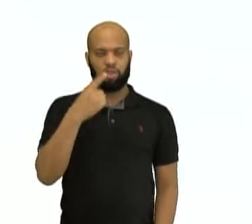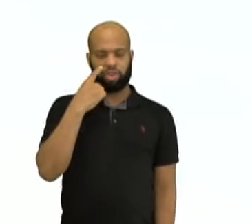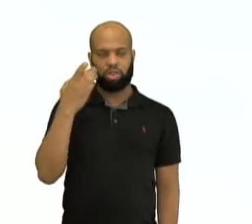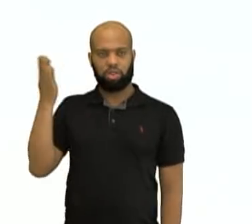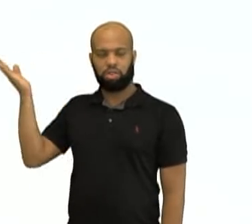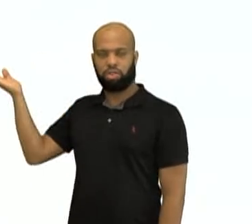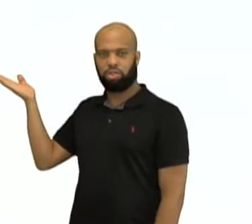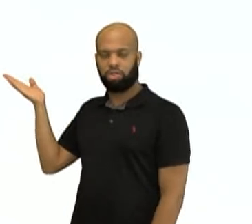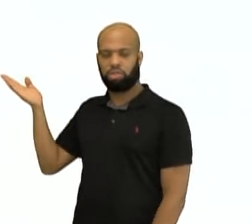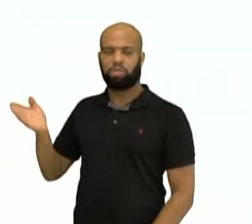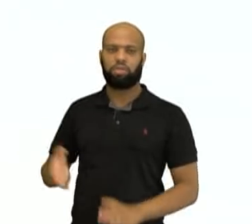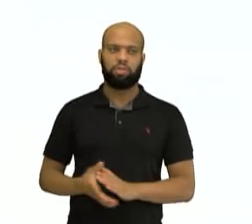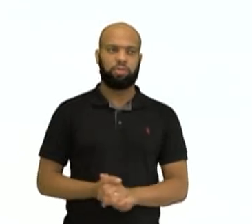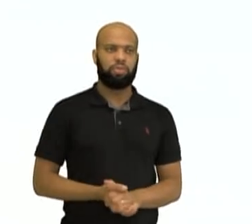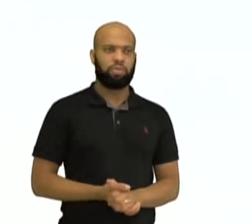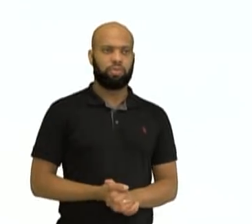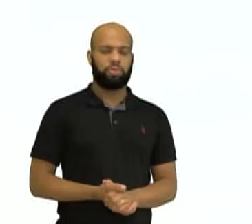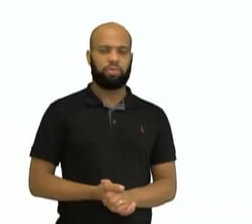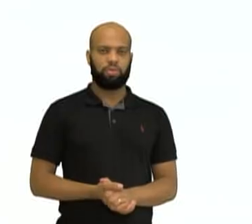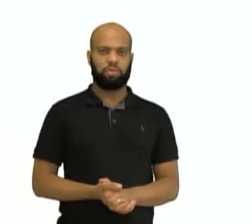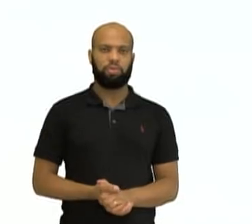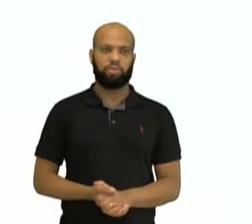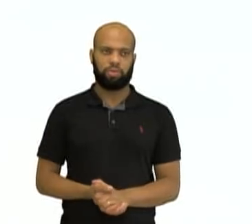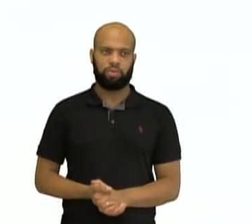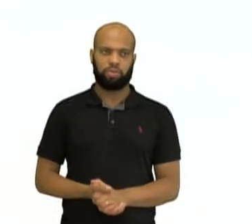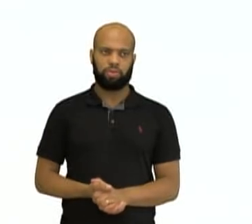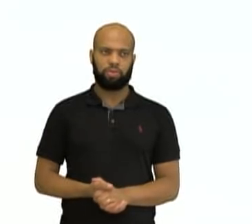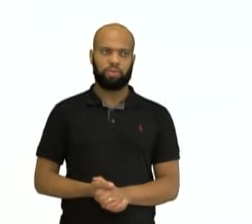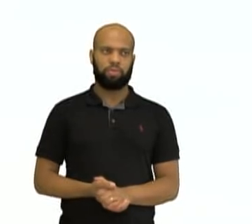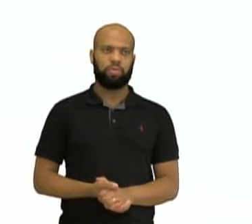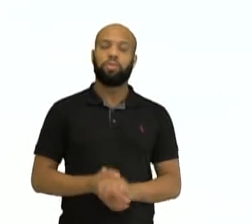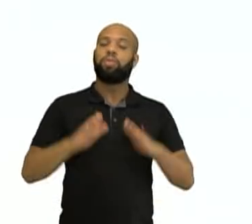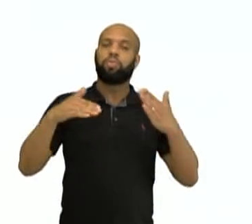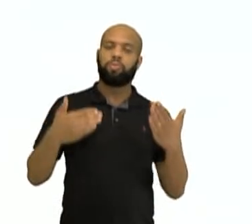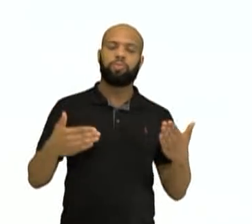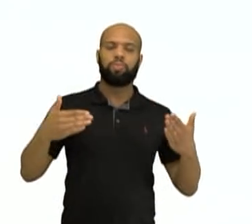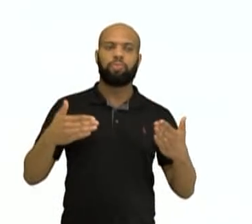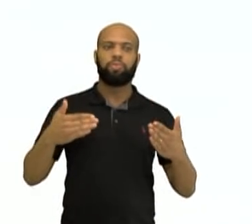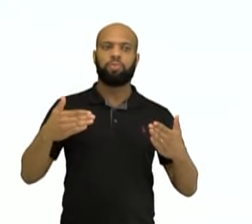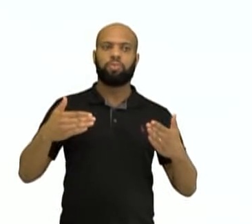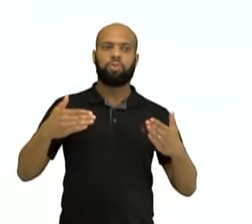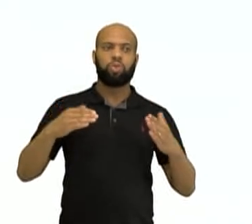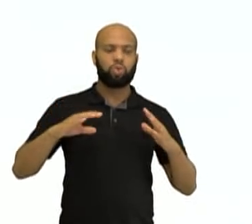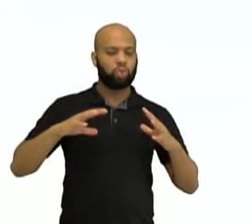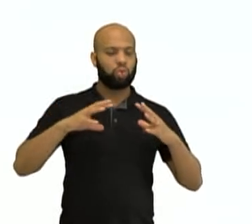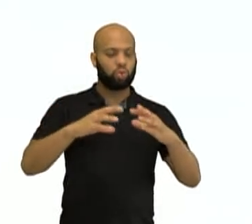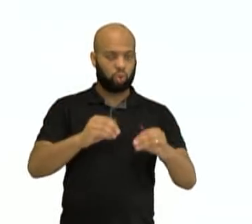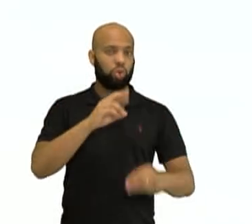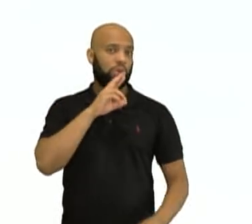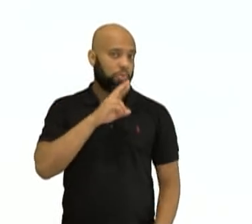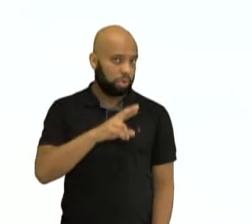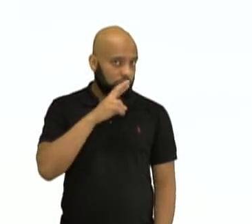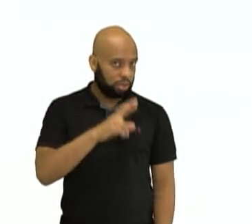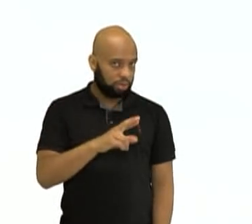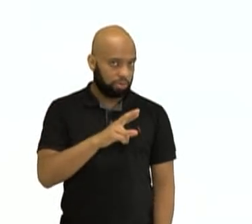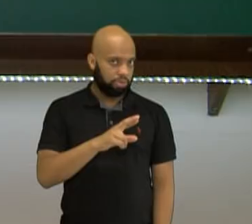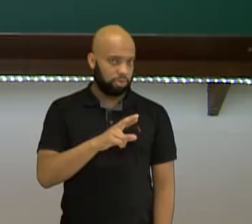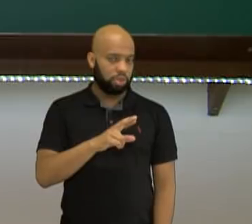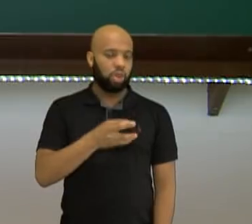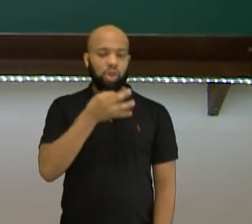105 mais 100 mais 30 mais 15 dá os 250 espectadores. Então, não tem ninguém com uma opinião diferente